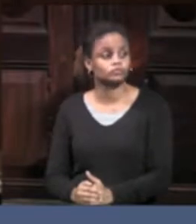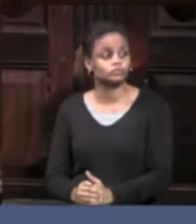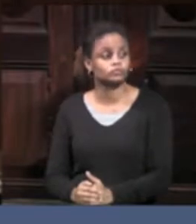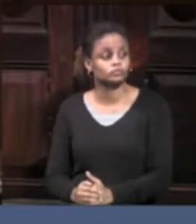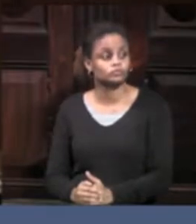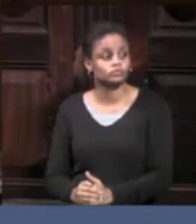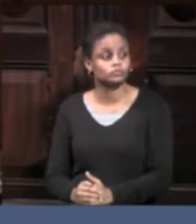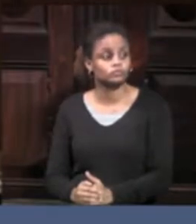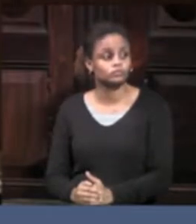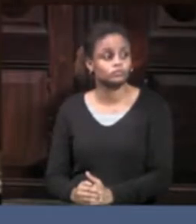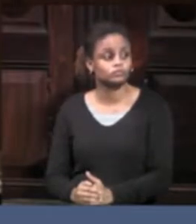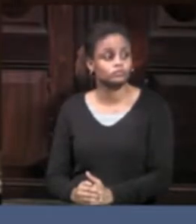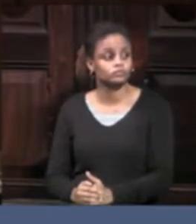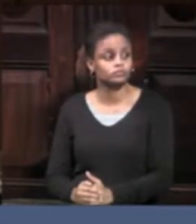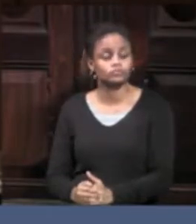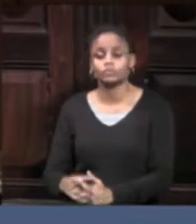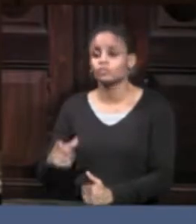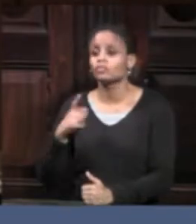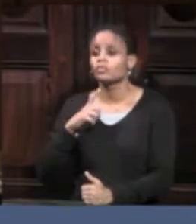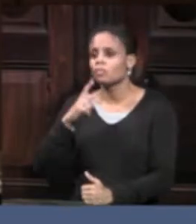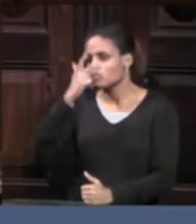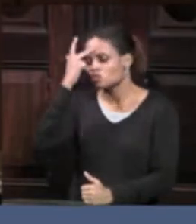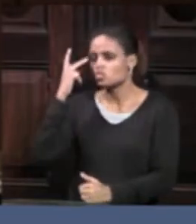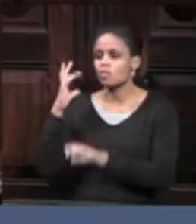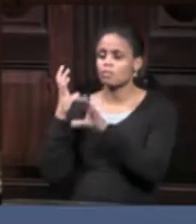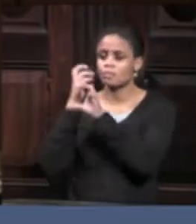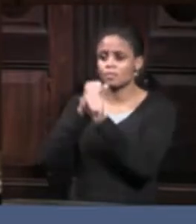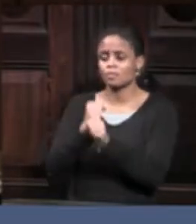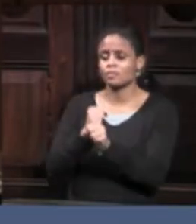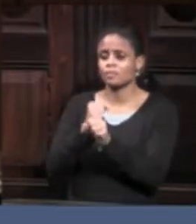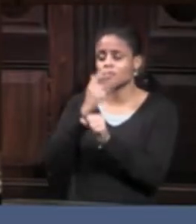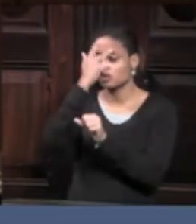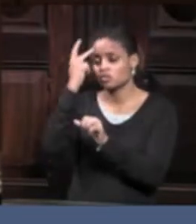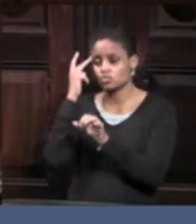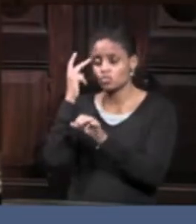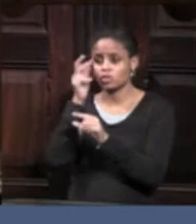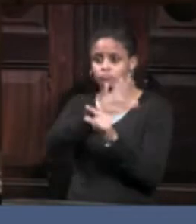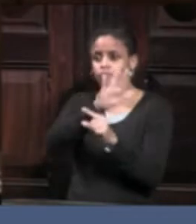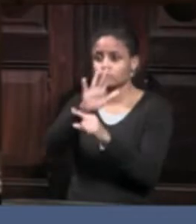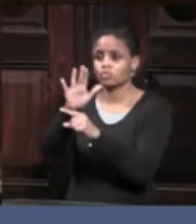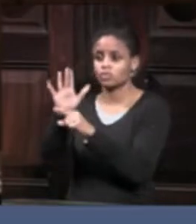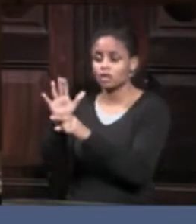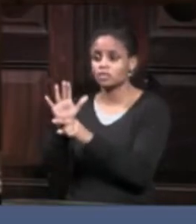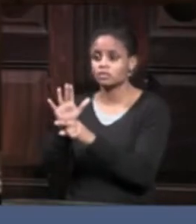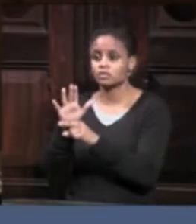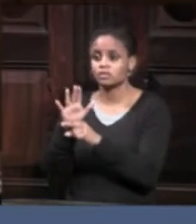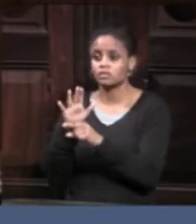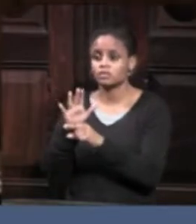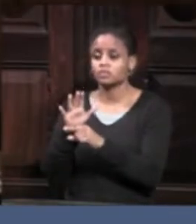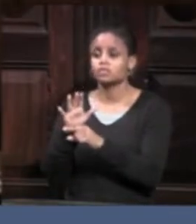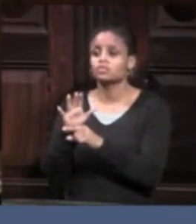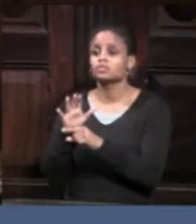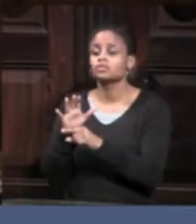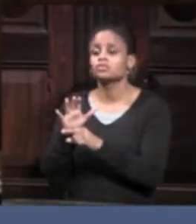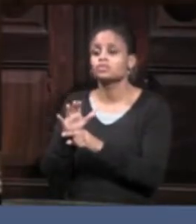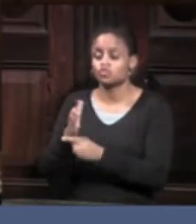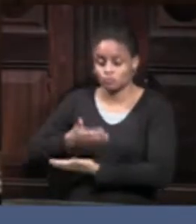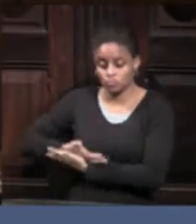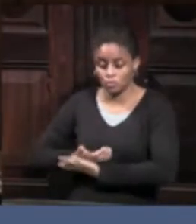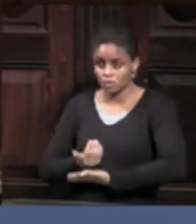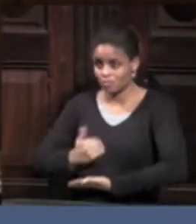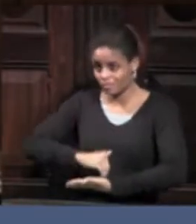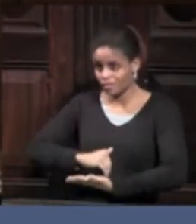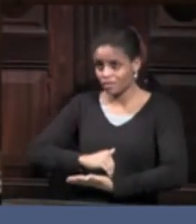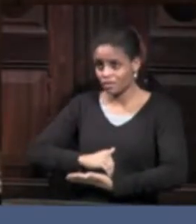muito maior de defensores do aborto dos que são contrários ao aborto. Que audiência pública é